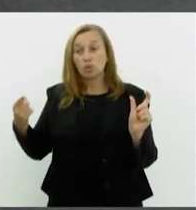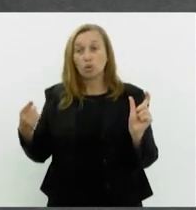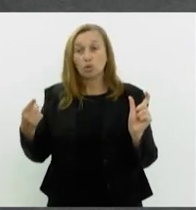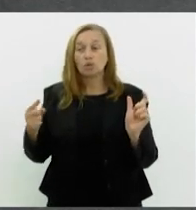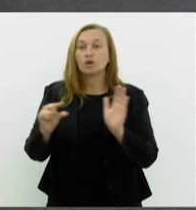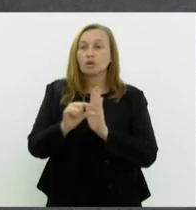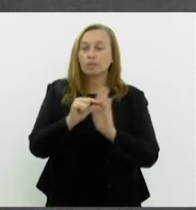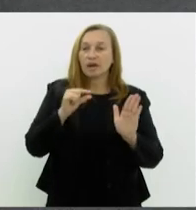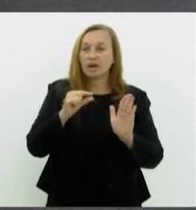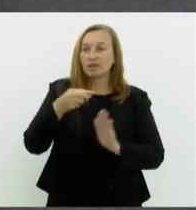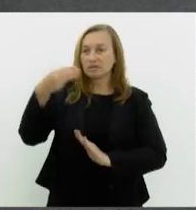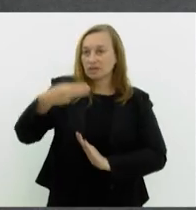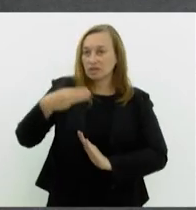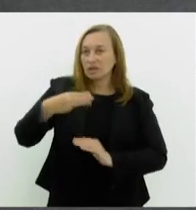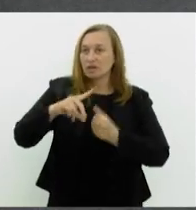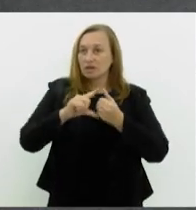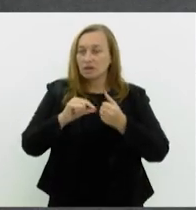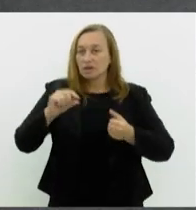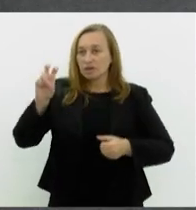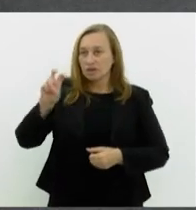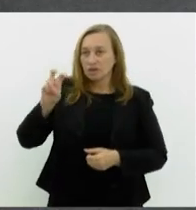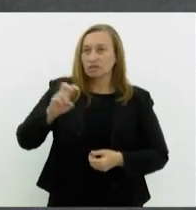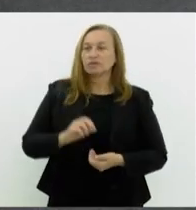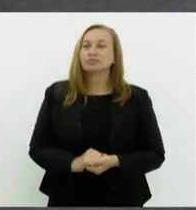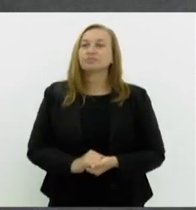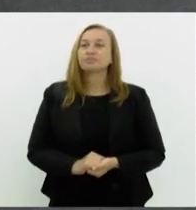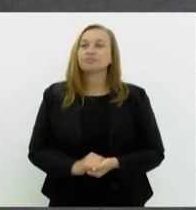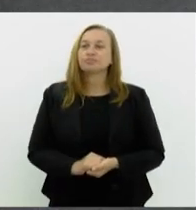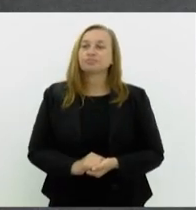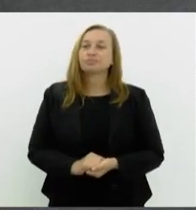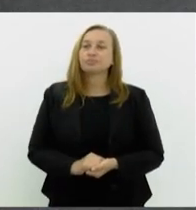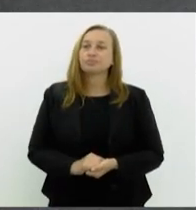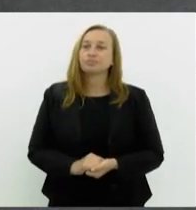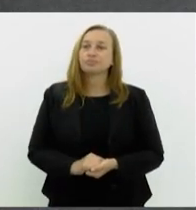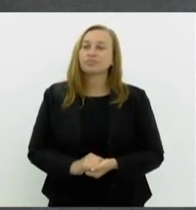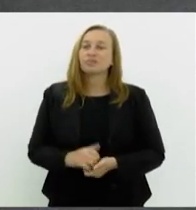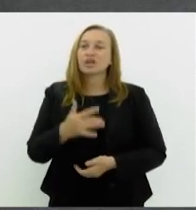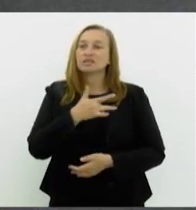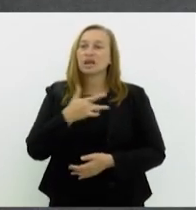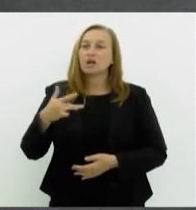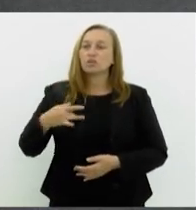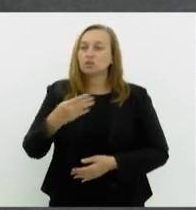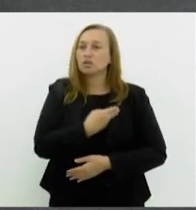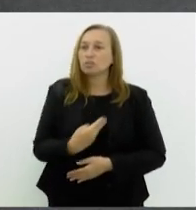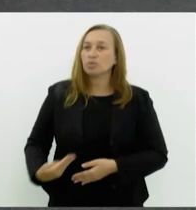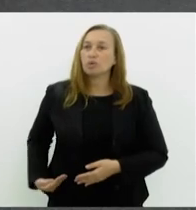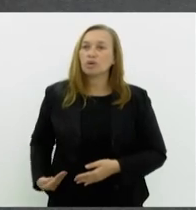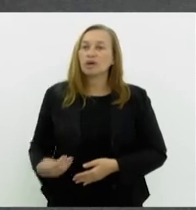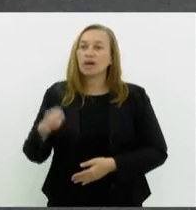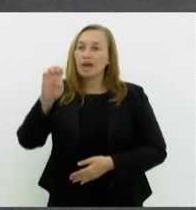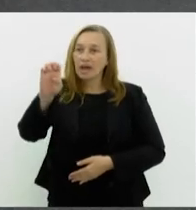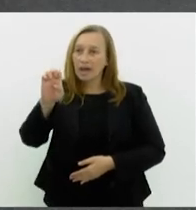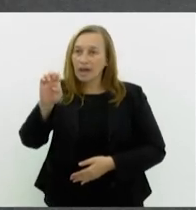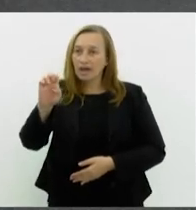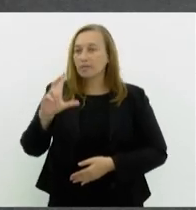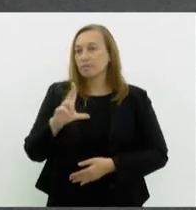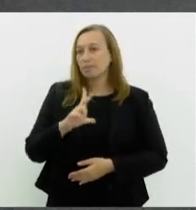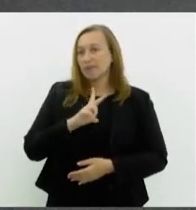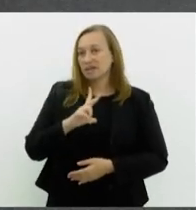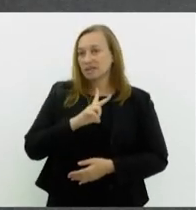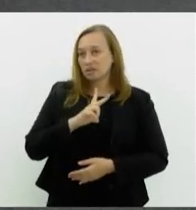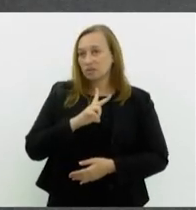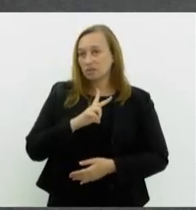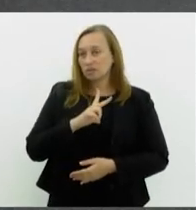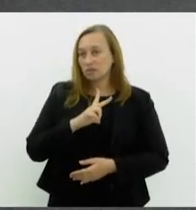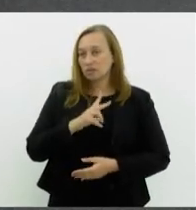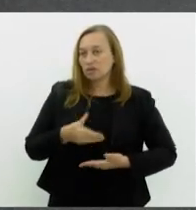parágrafo 3º do artigo 5º, unidade de saúde públicas e particulares. Eu entrego